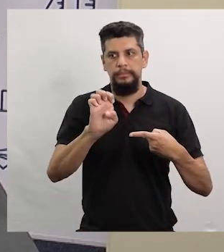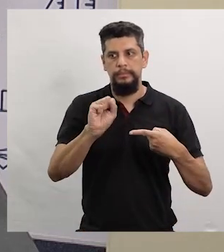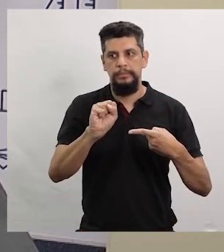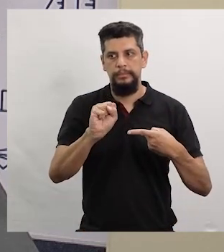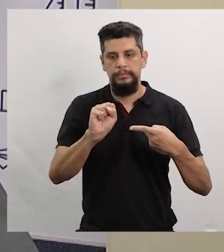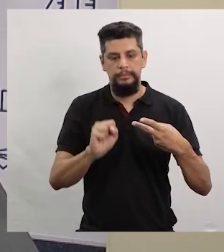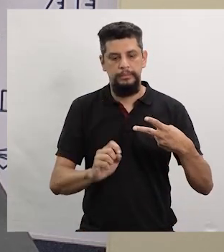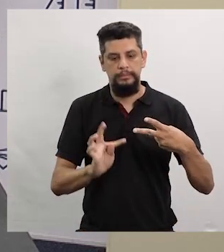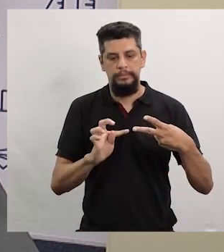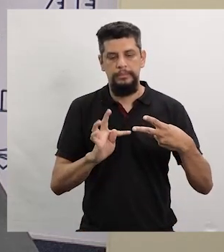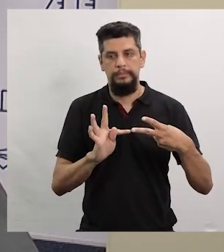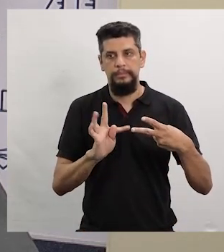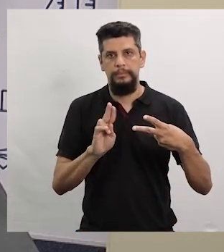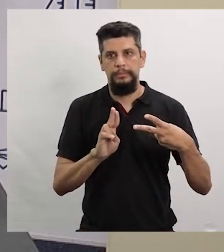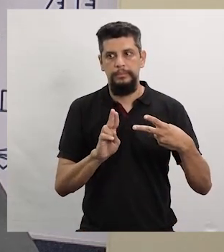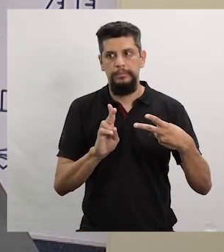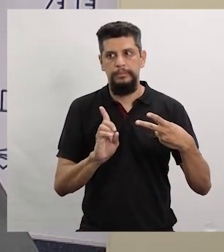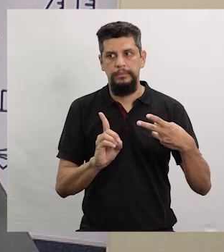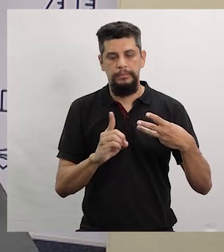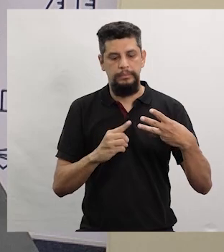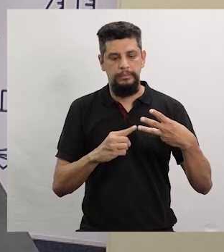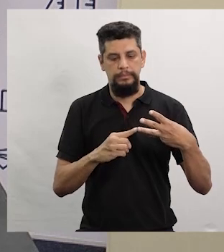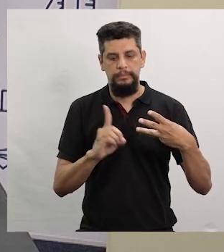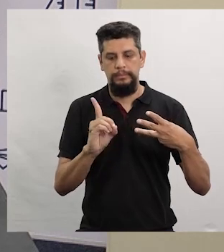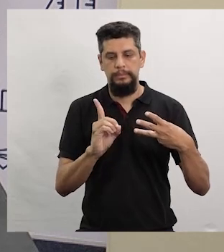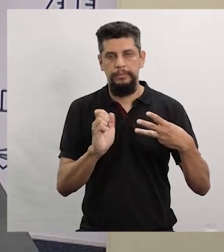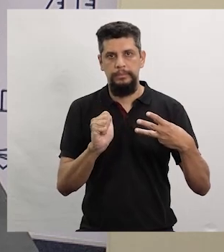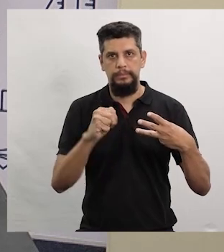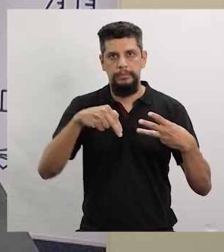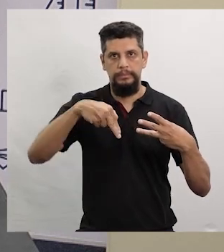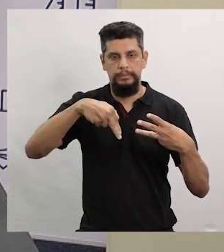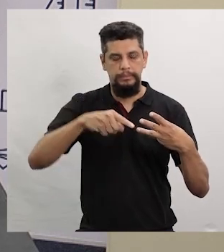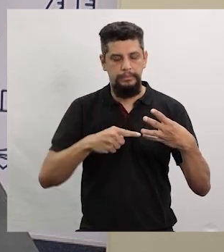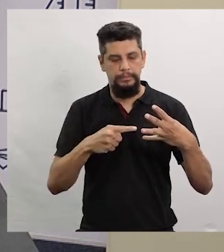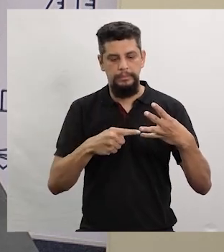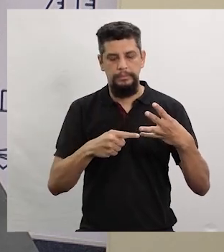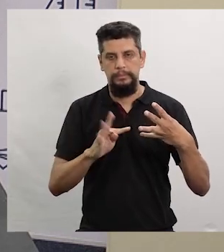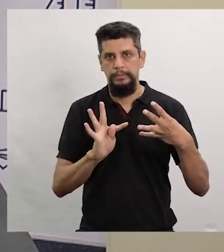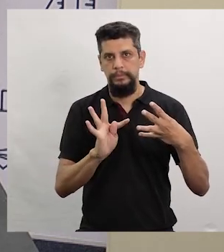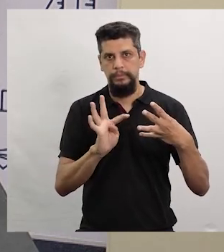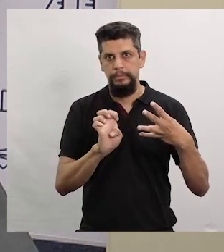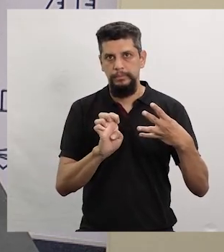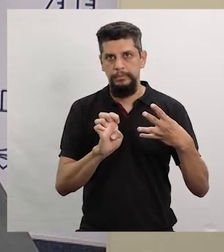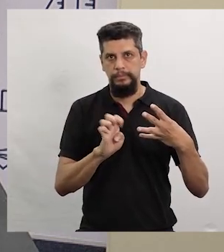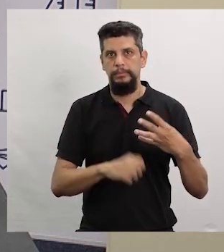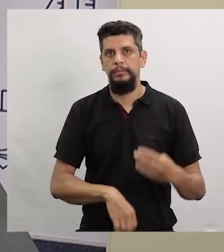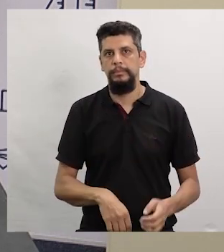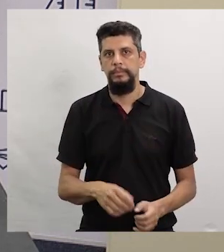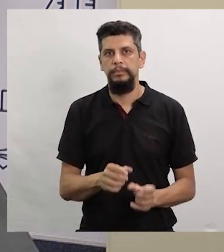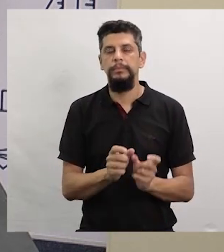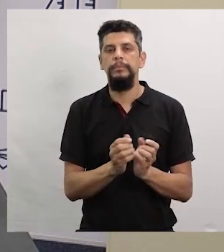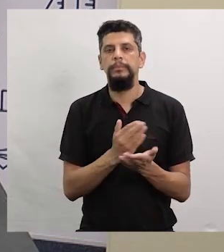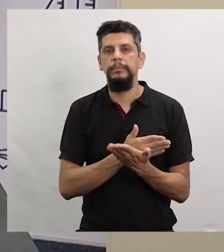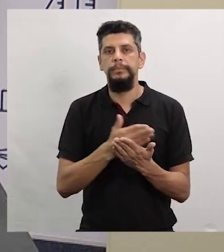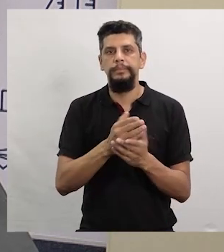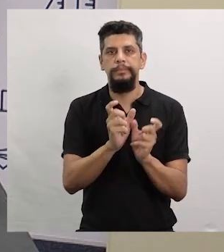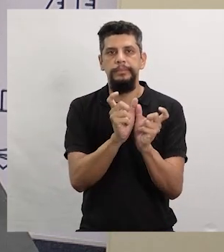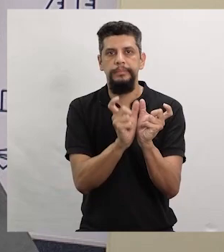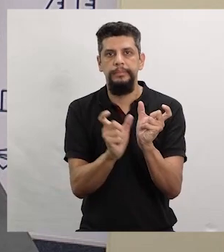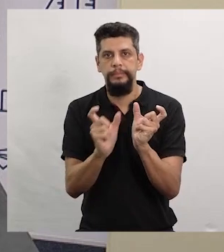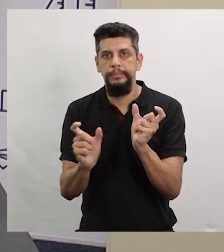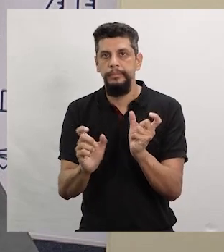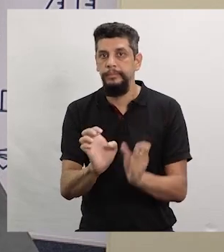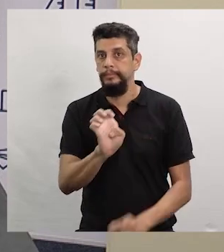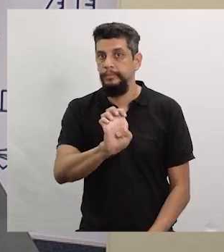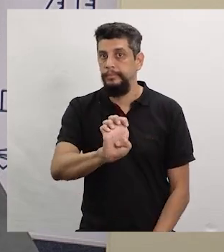2 3 4 sílabas e a nossa sílaba Inicial Qual é es né